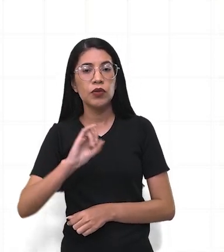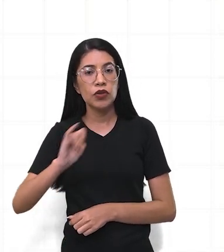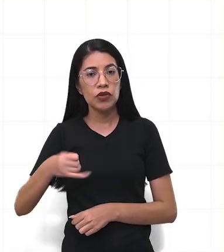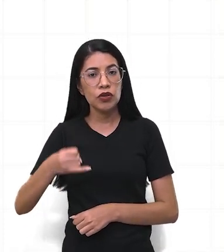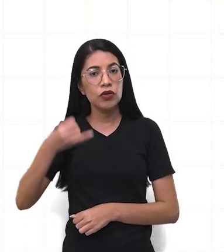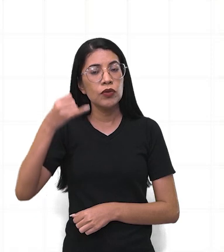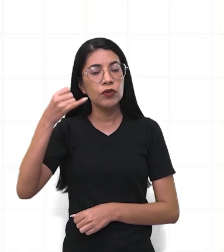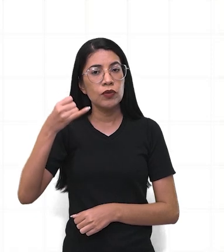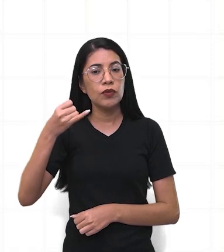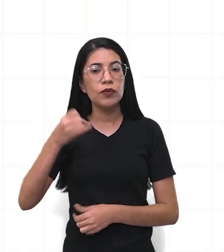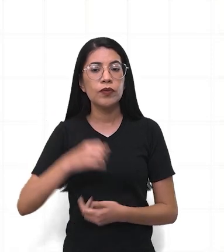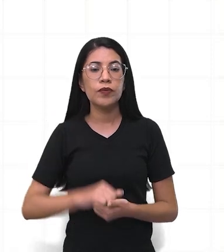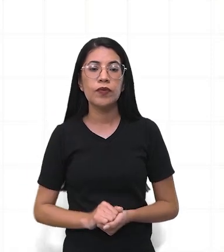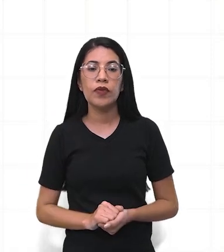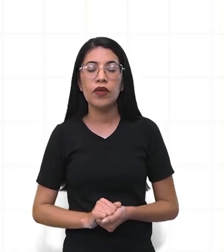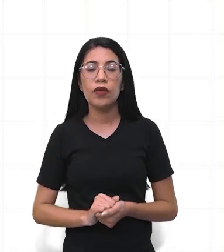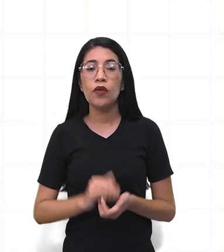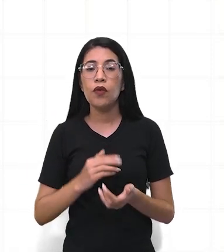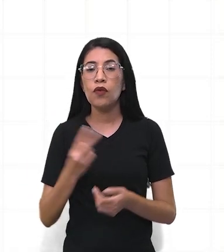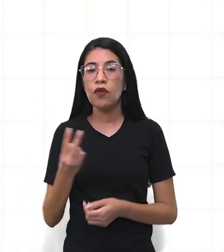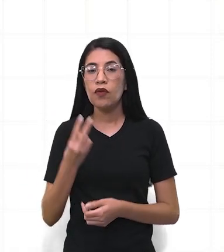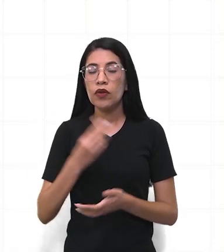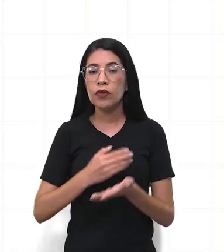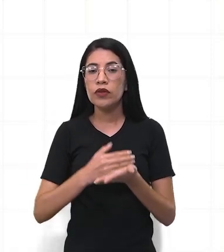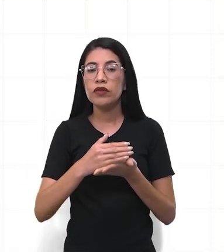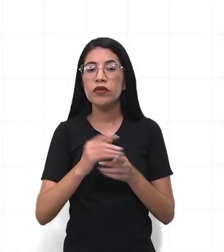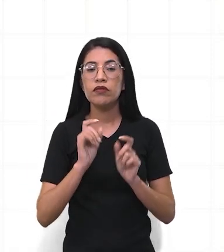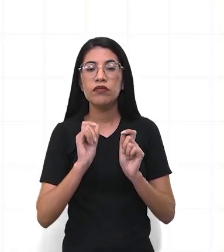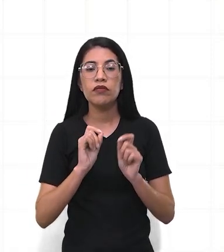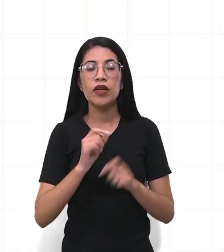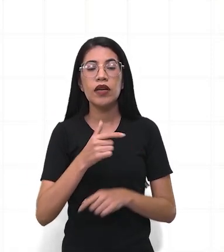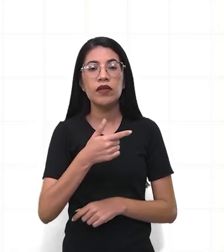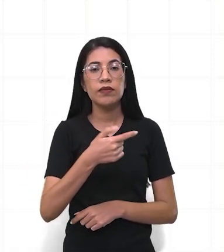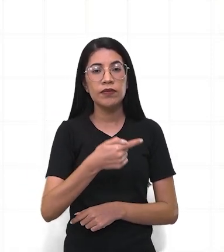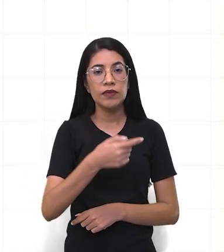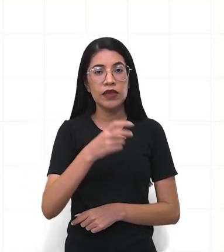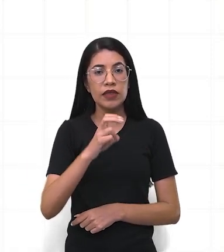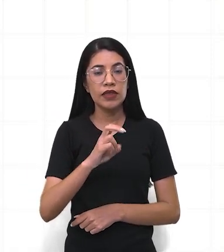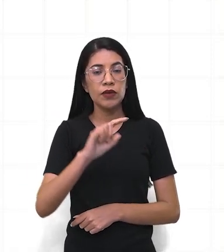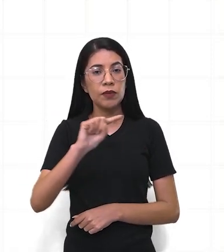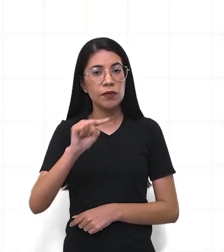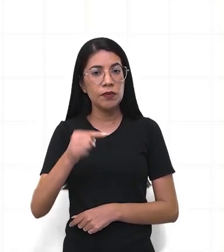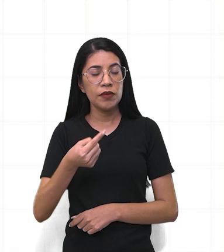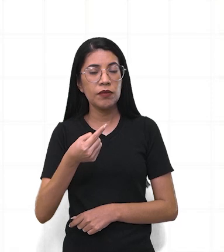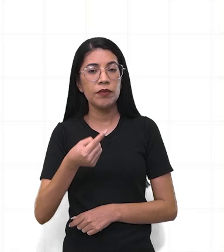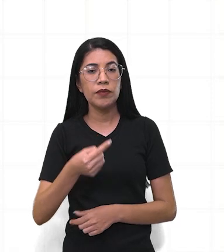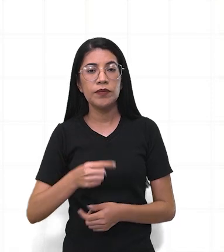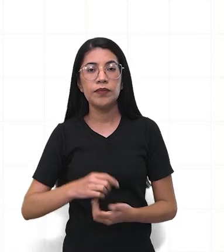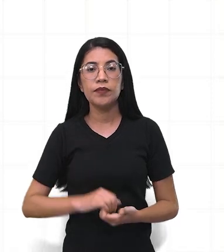sobre o valor inicial. Que valor inicial é esse? É esse daqui, né? 75 mil.